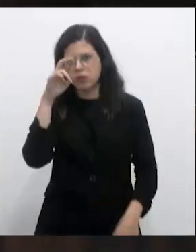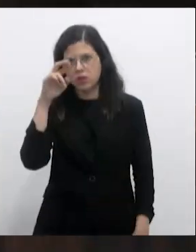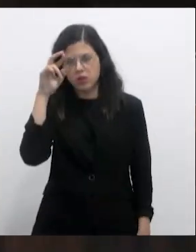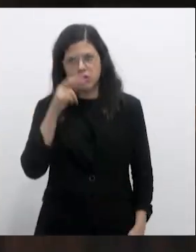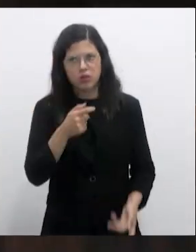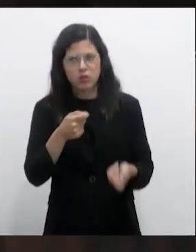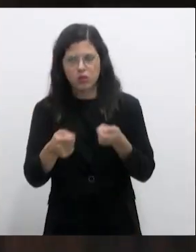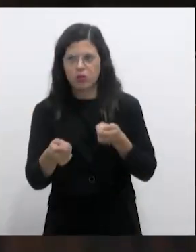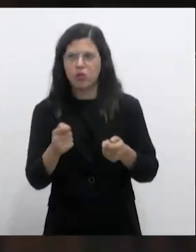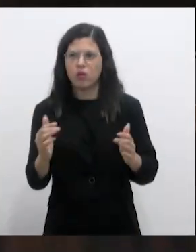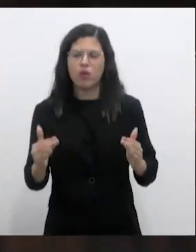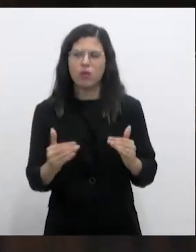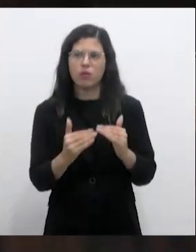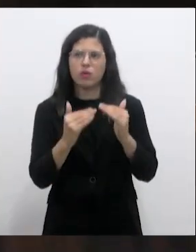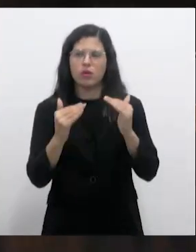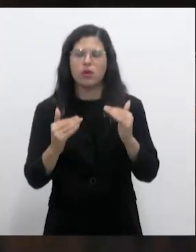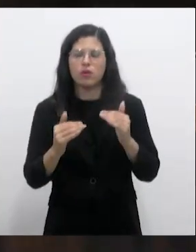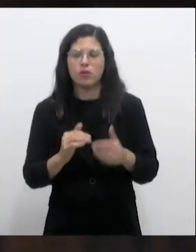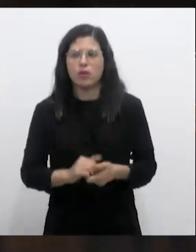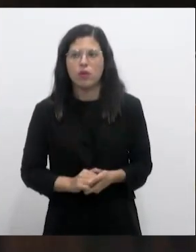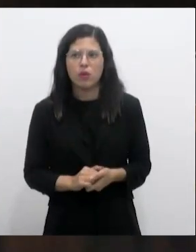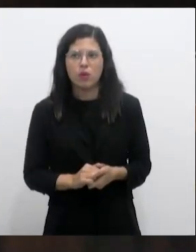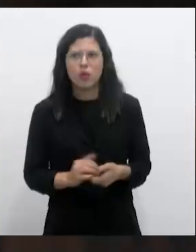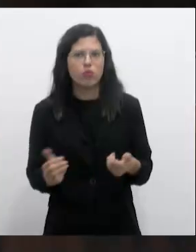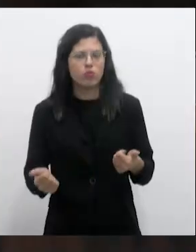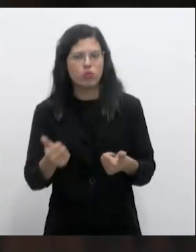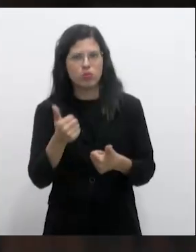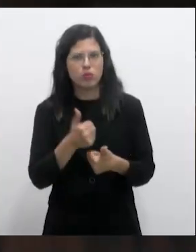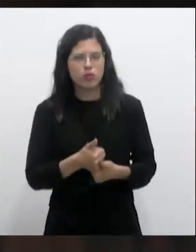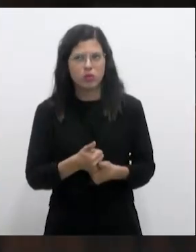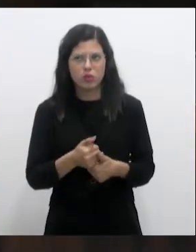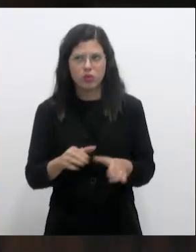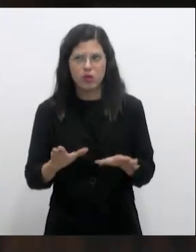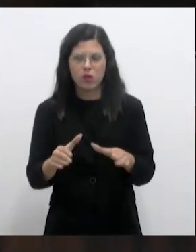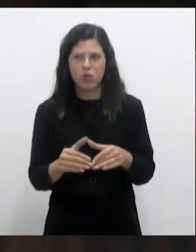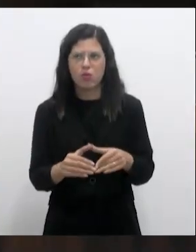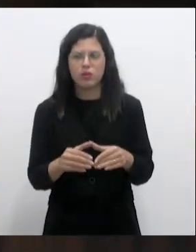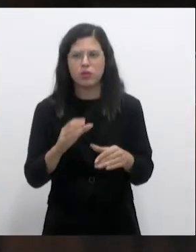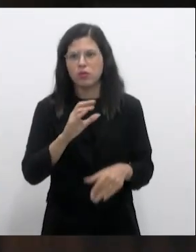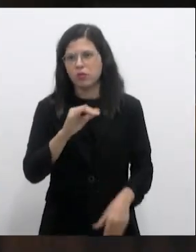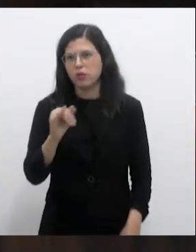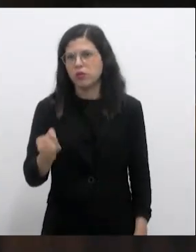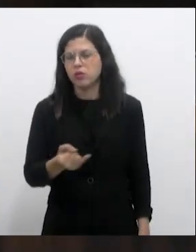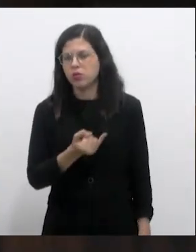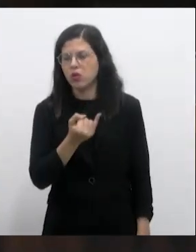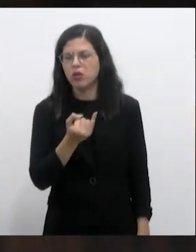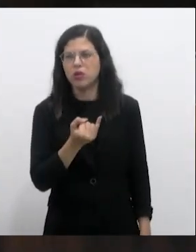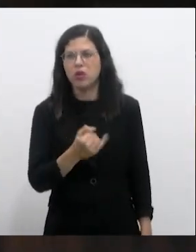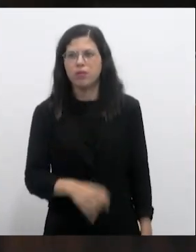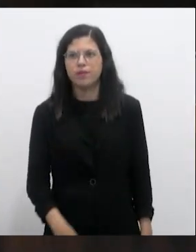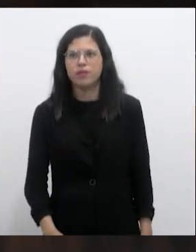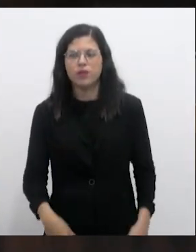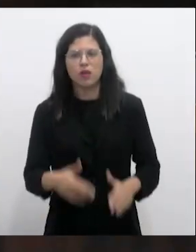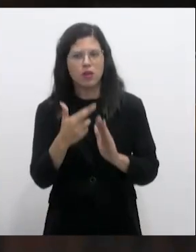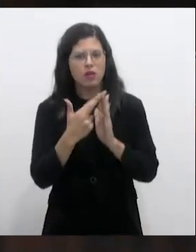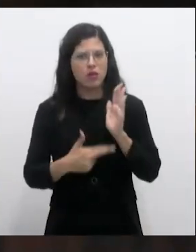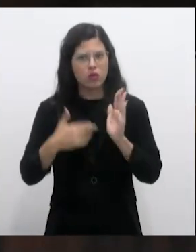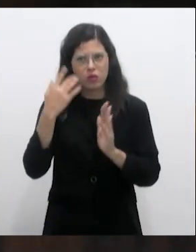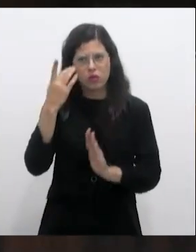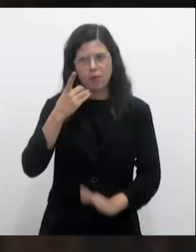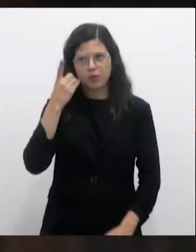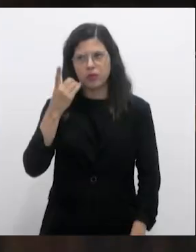Financeira e Controle favorável com o substitutivo da Comissão de Constituição e Justiça. Relatores,